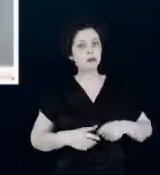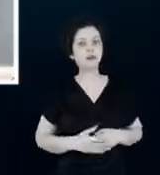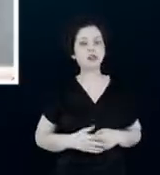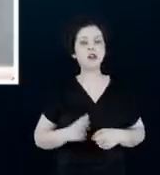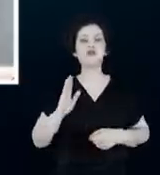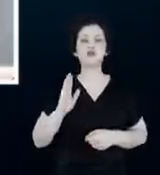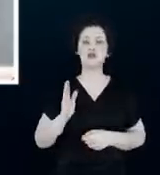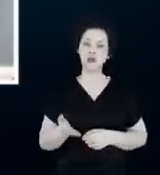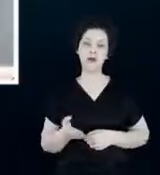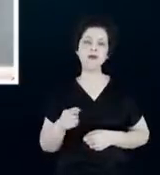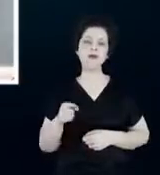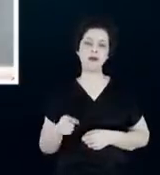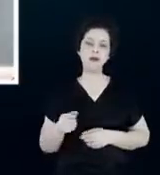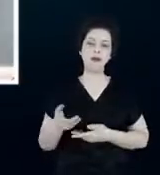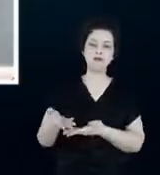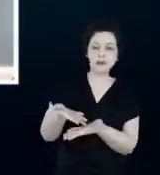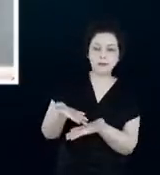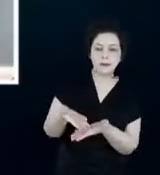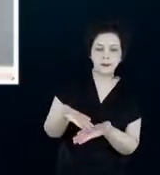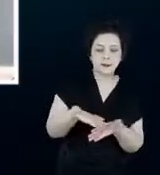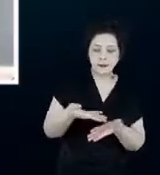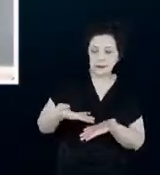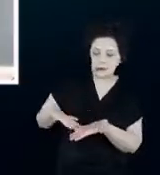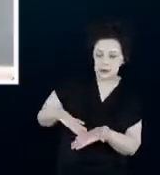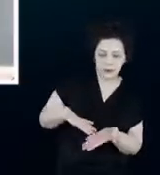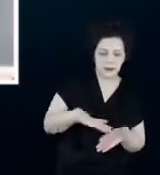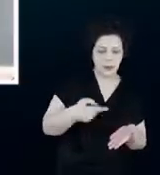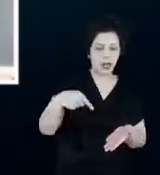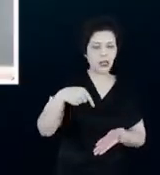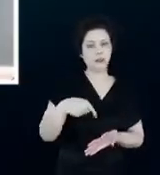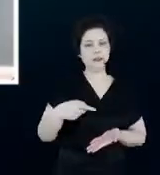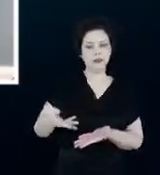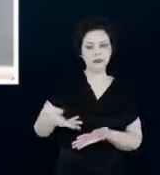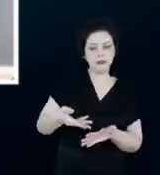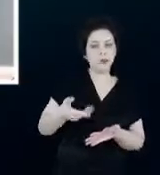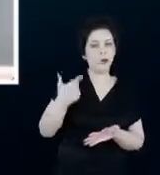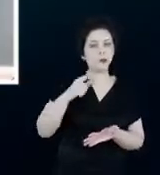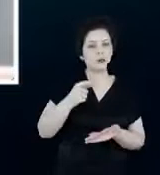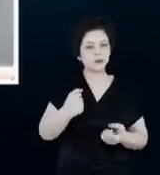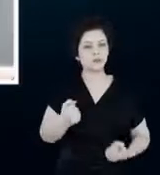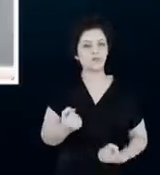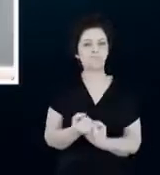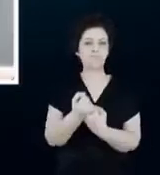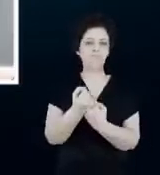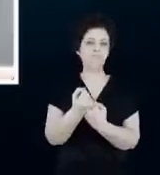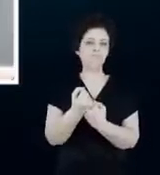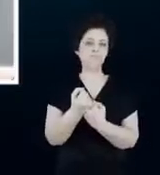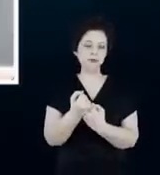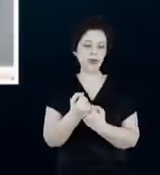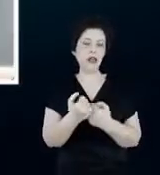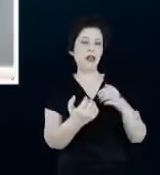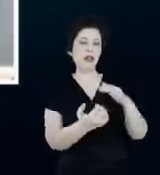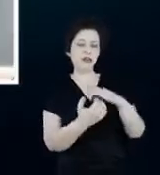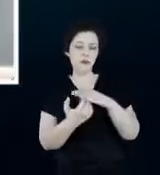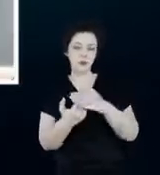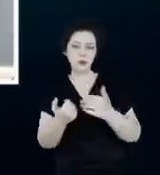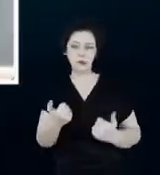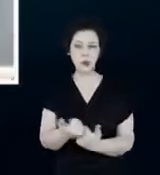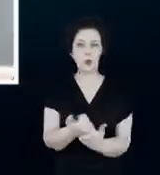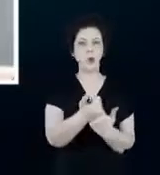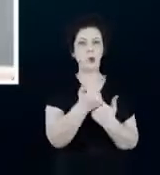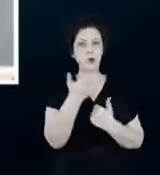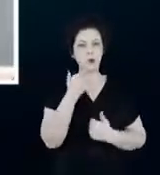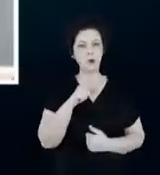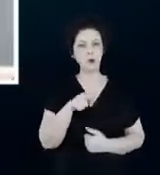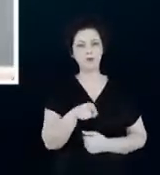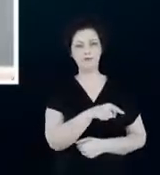está se articulando aqui, se organizando para também dar esse apoio às empresas do setor, para